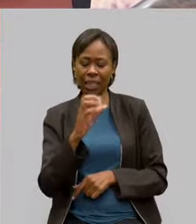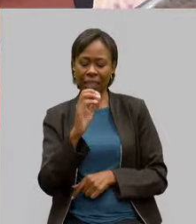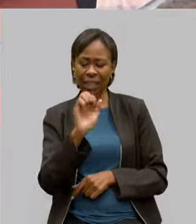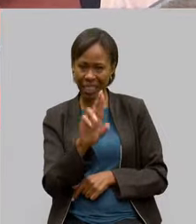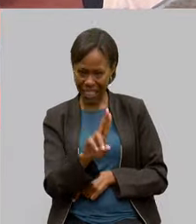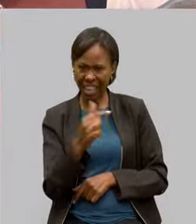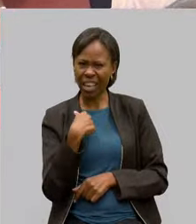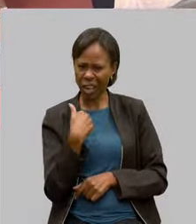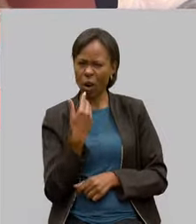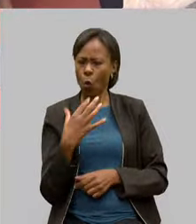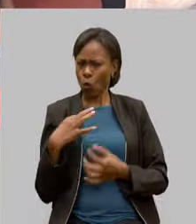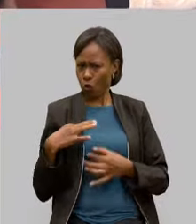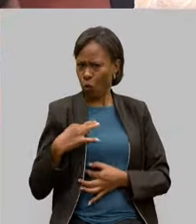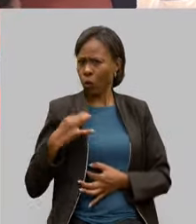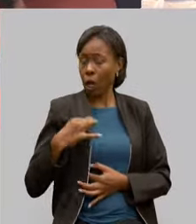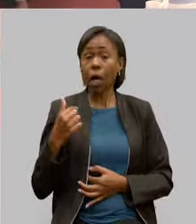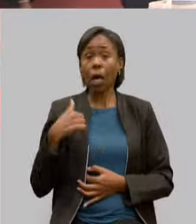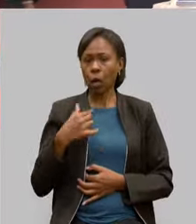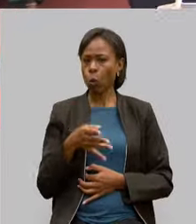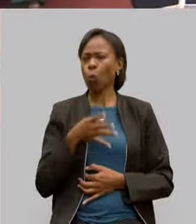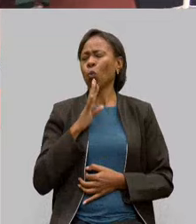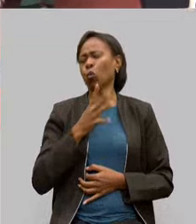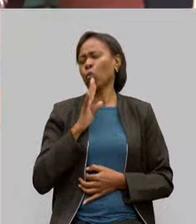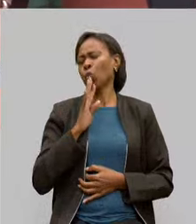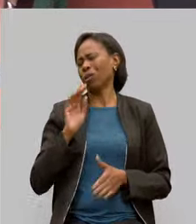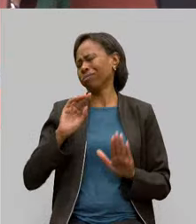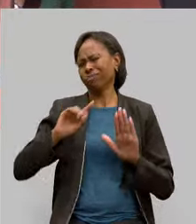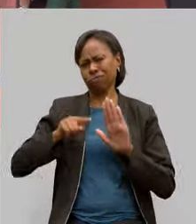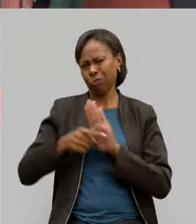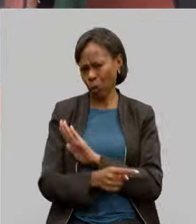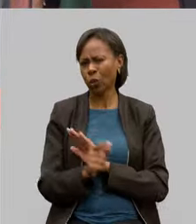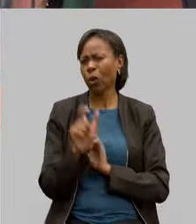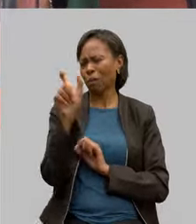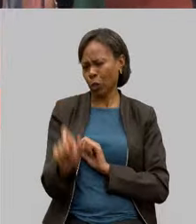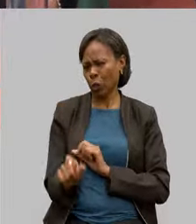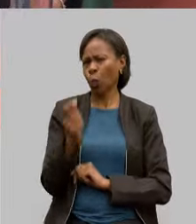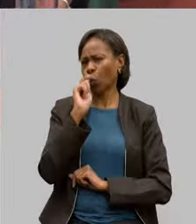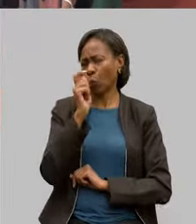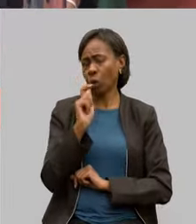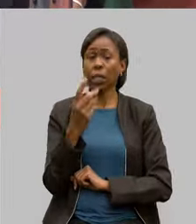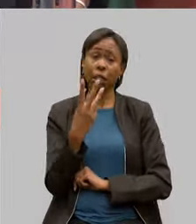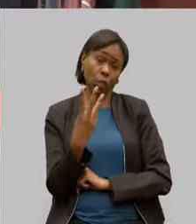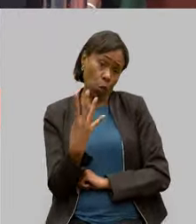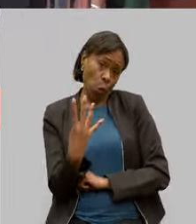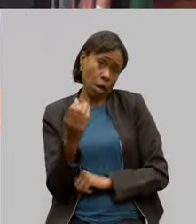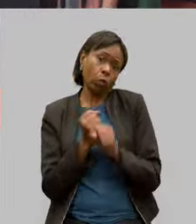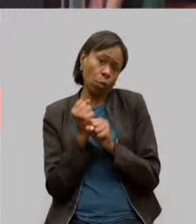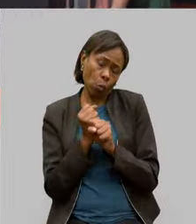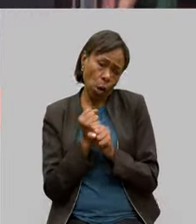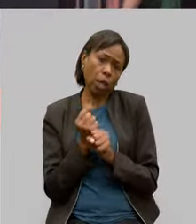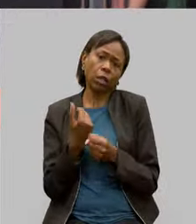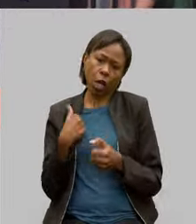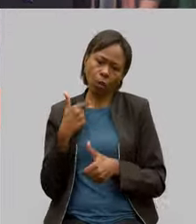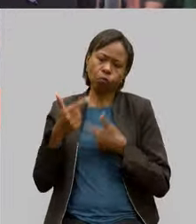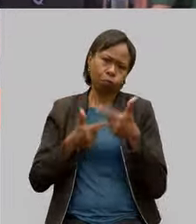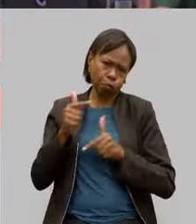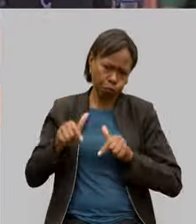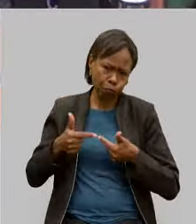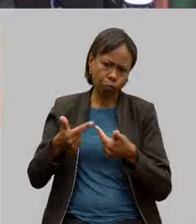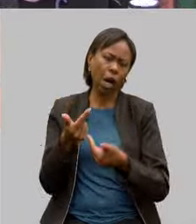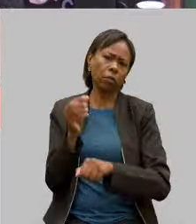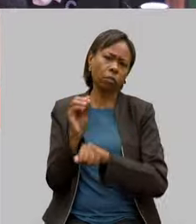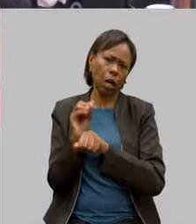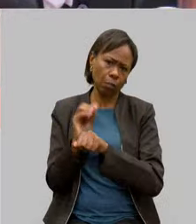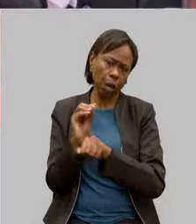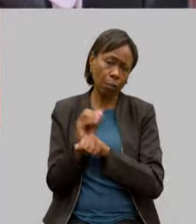que eu conheço usuários de drogas e conheço muito bem porque tem 34 anos que eu dedico a minha vida profissional a